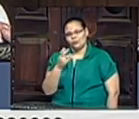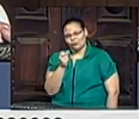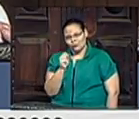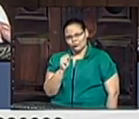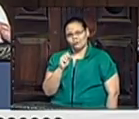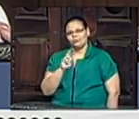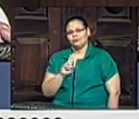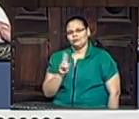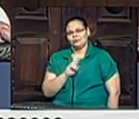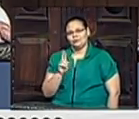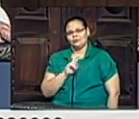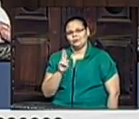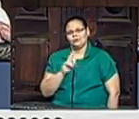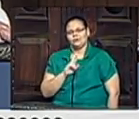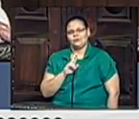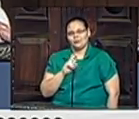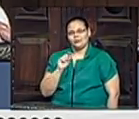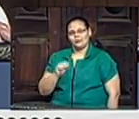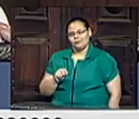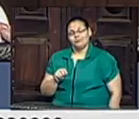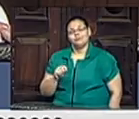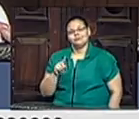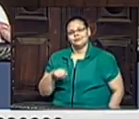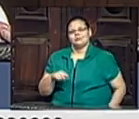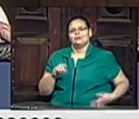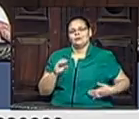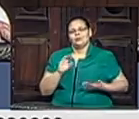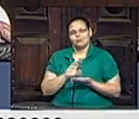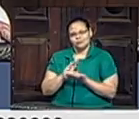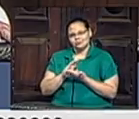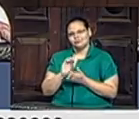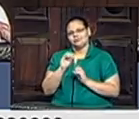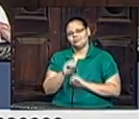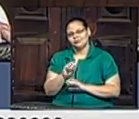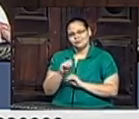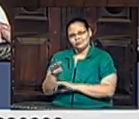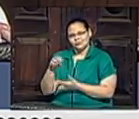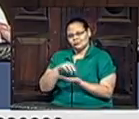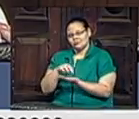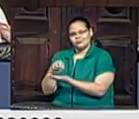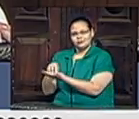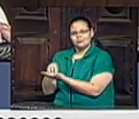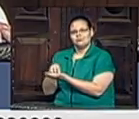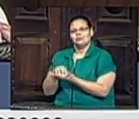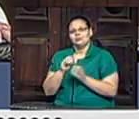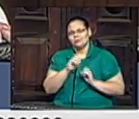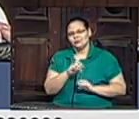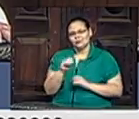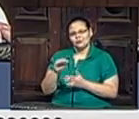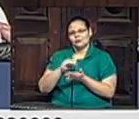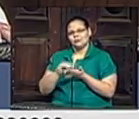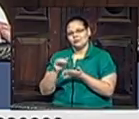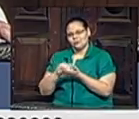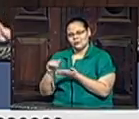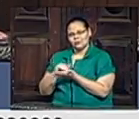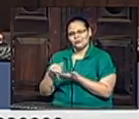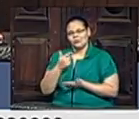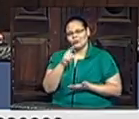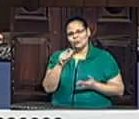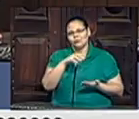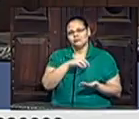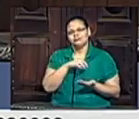públicos, para coordenadorias de educação, para outras secretarias e outros imóveis que são